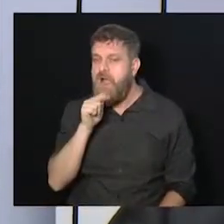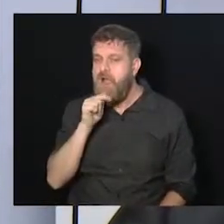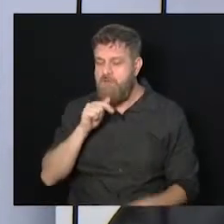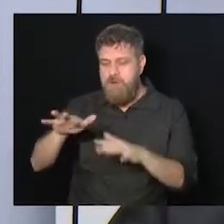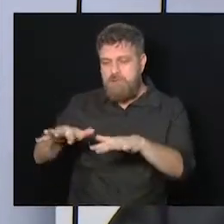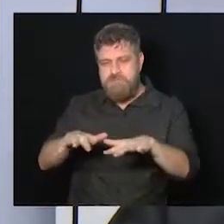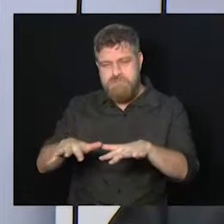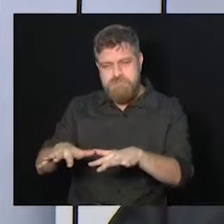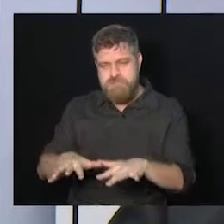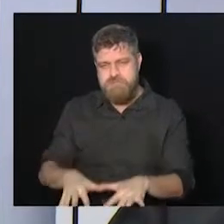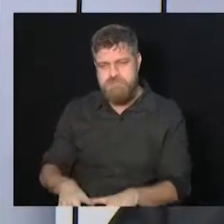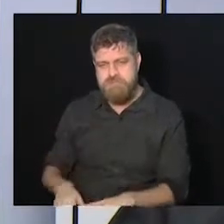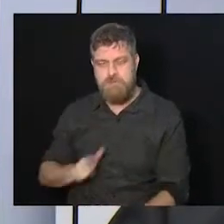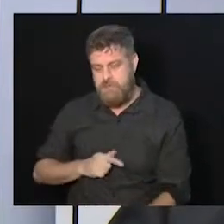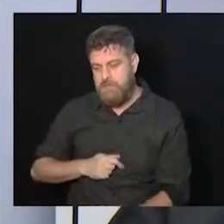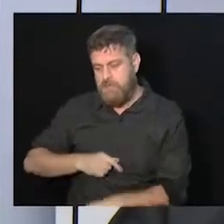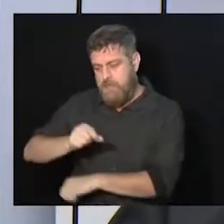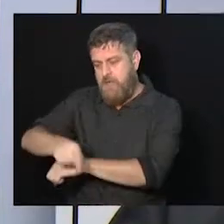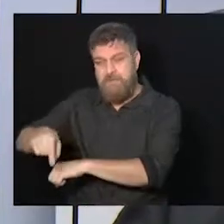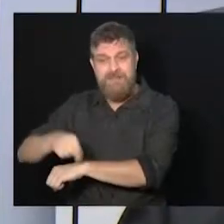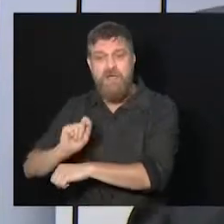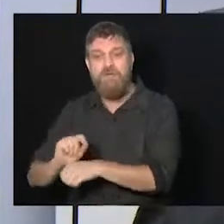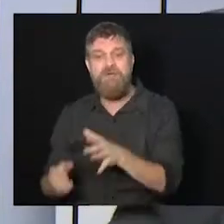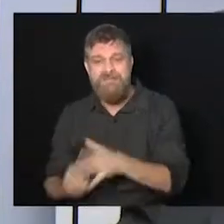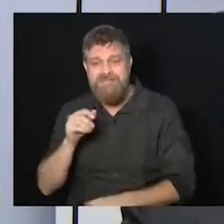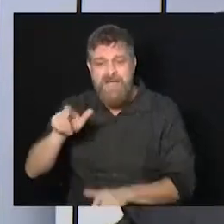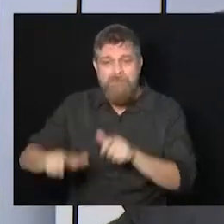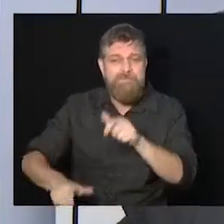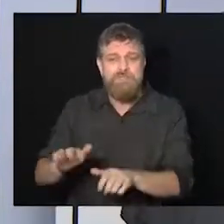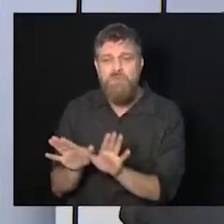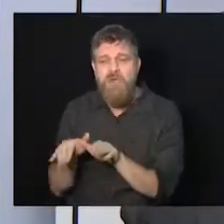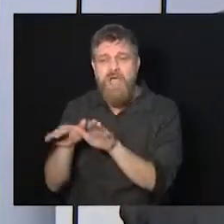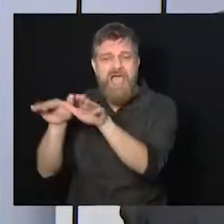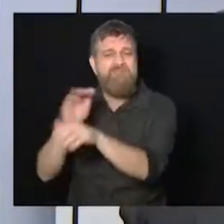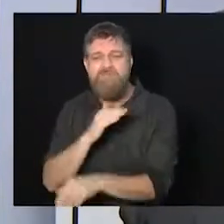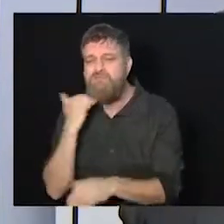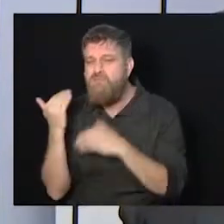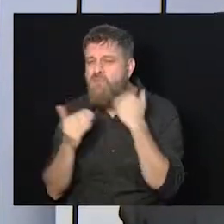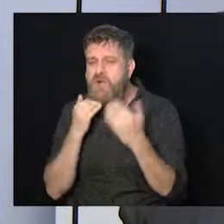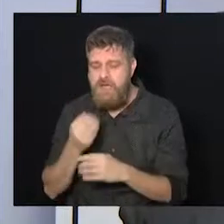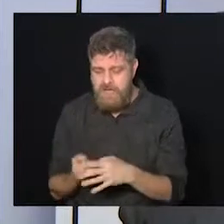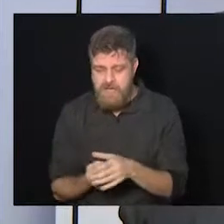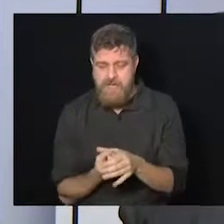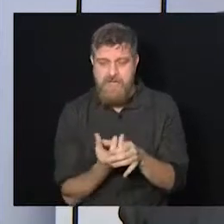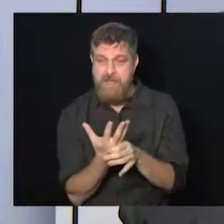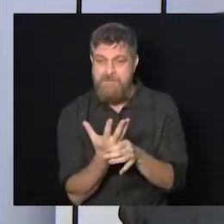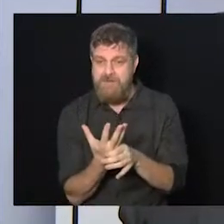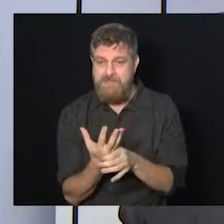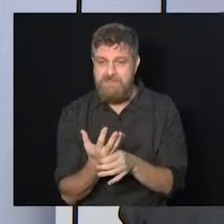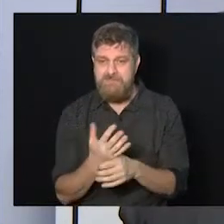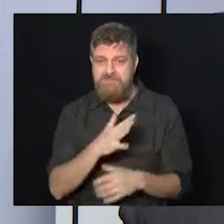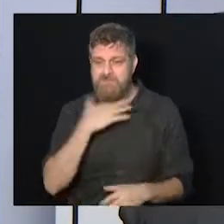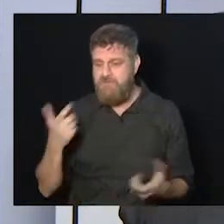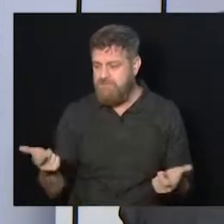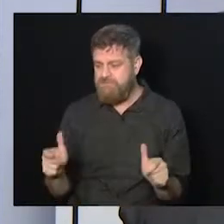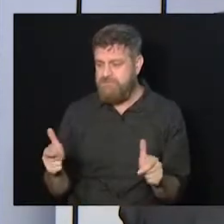até aterrar para fazer uma plantação. Eu vou acabar com espécies de aves e de plantas que vivem no resto da América. Sim.